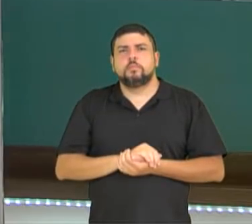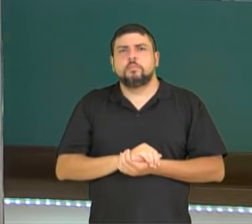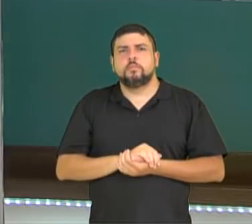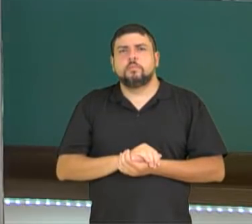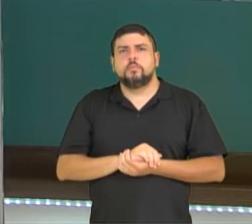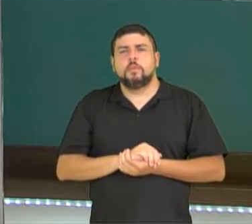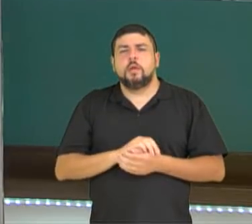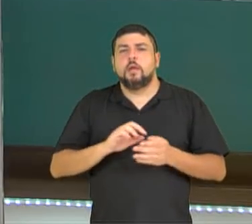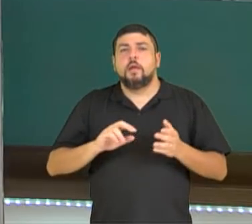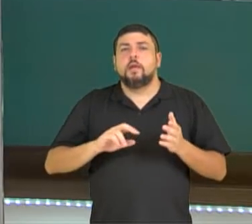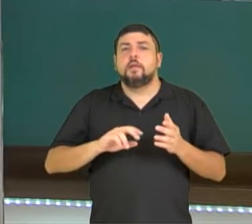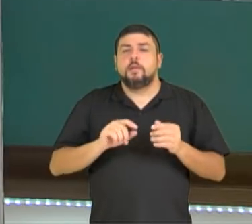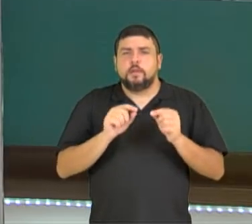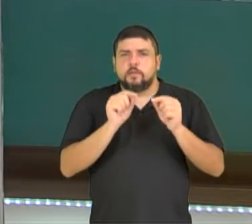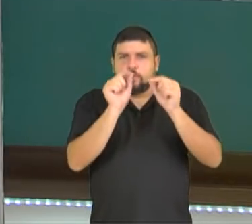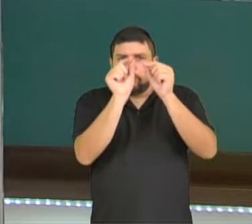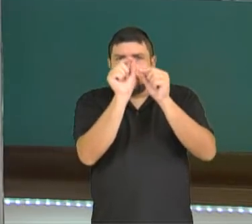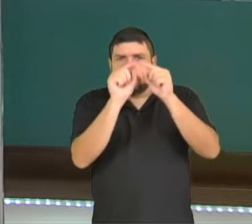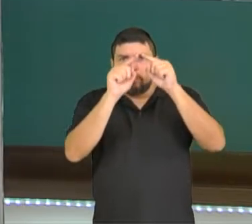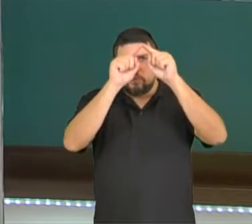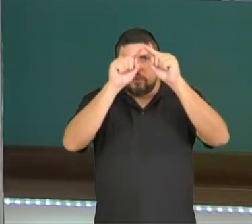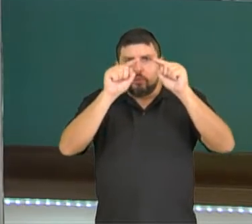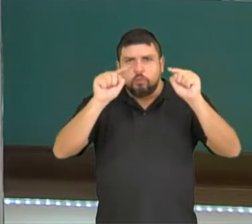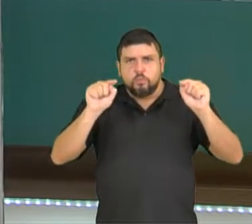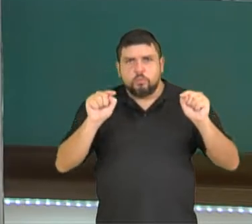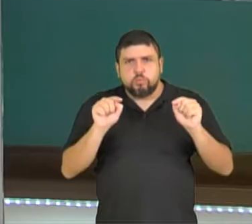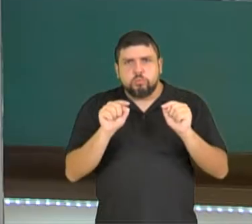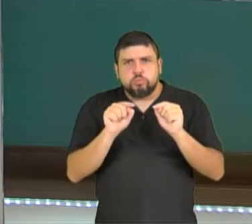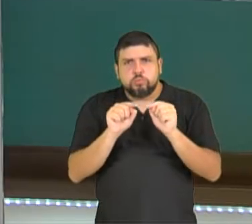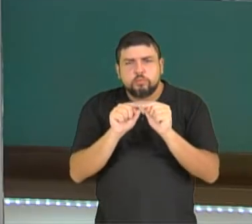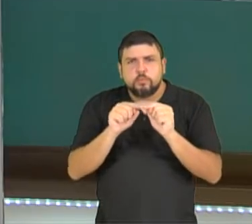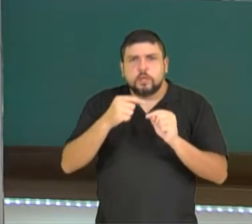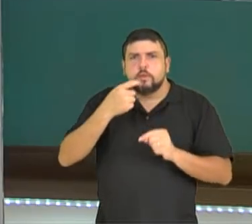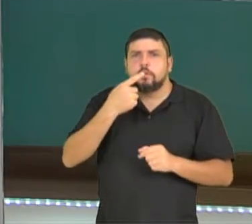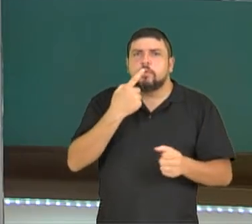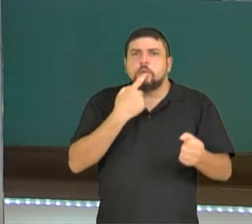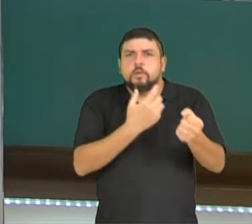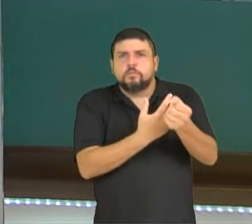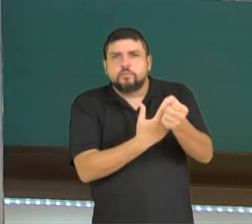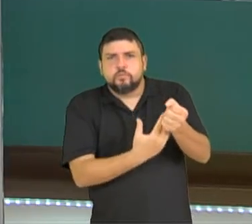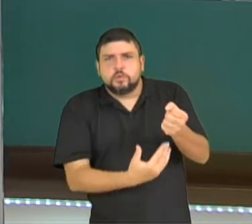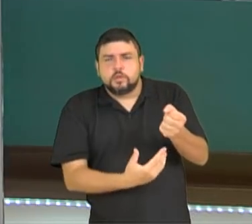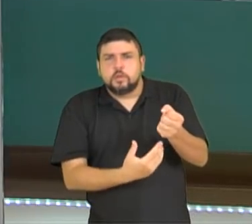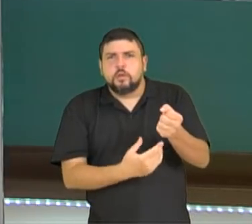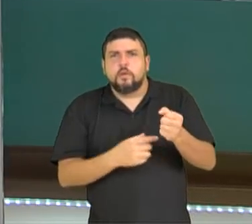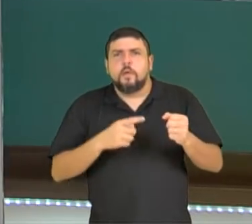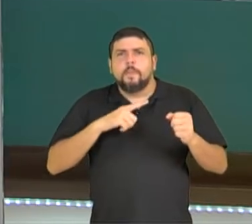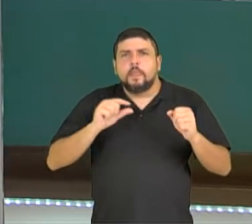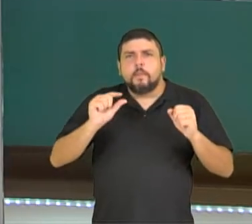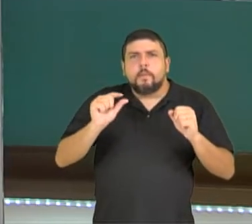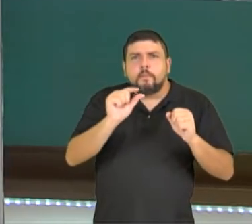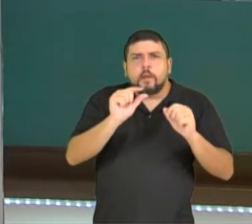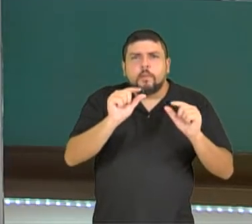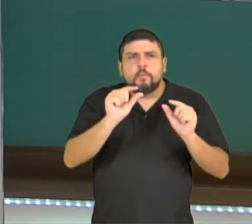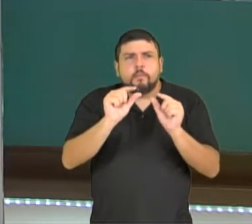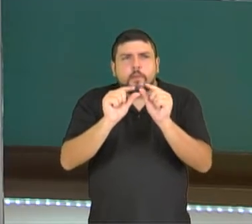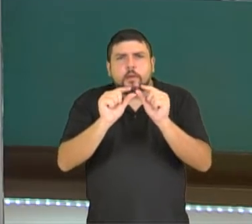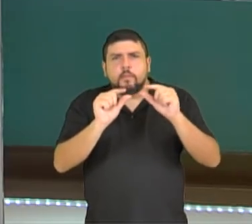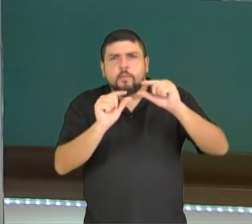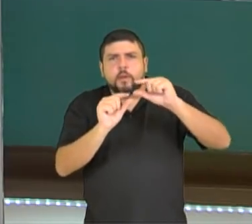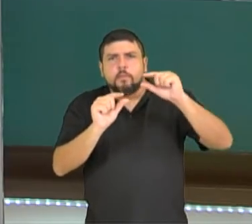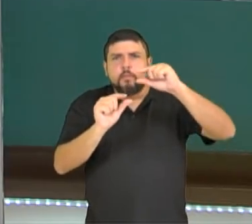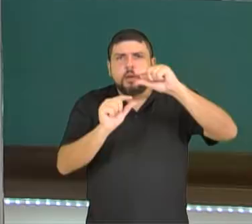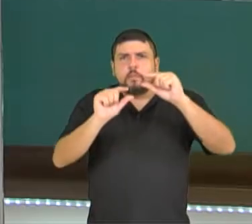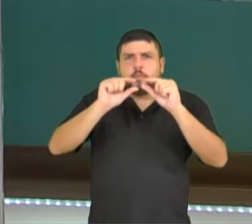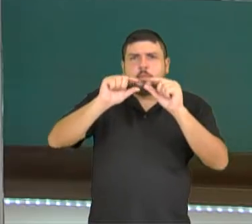ainda, temos a gota de sangue, e essa gota ela é formada por várias partes, ela está fragmentada